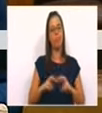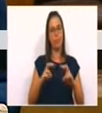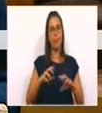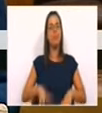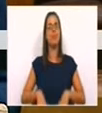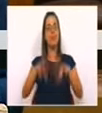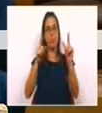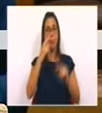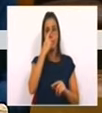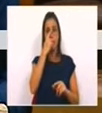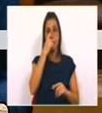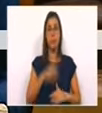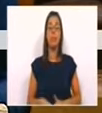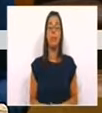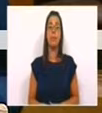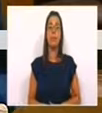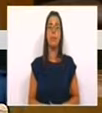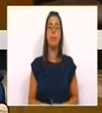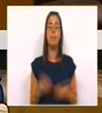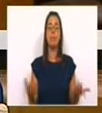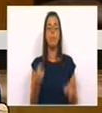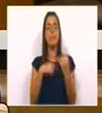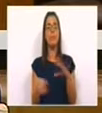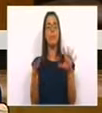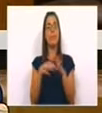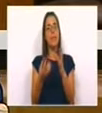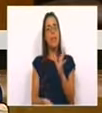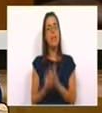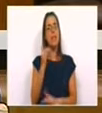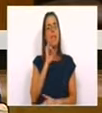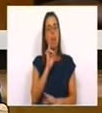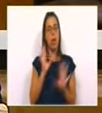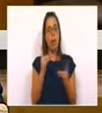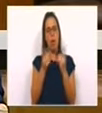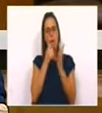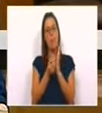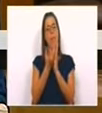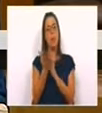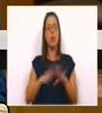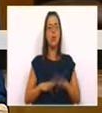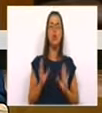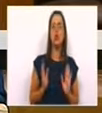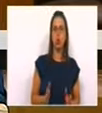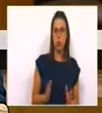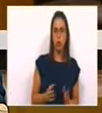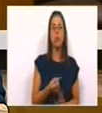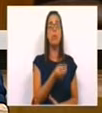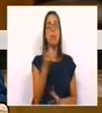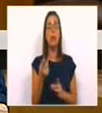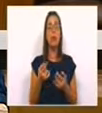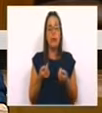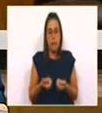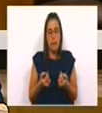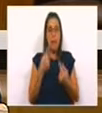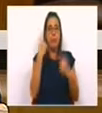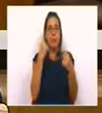investigação e desenvolvimento. No que respeita à criação de valor, algumas medidas foram tomadas, muitas